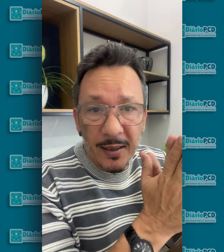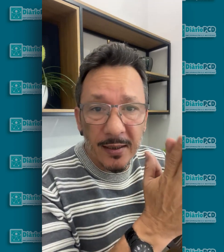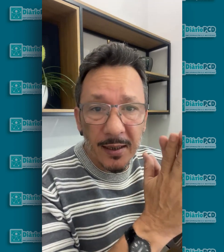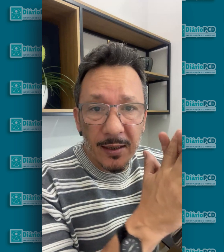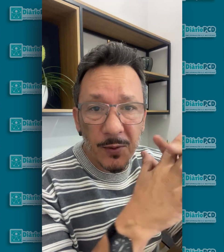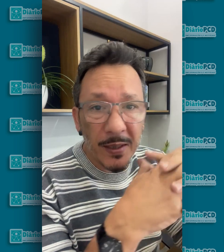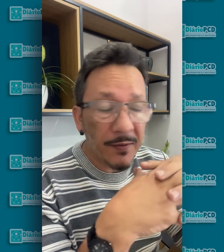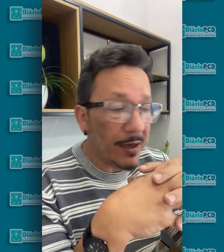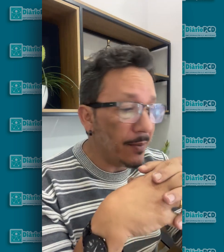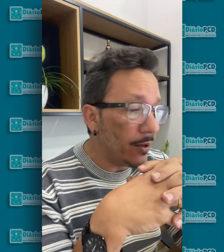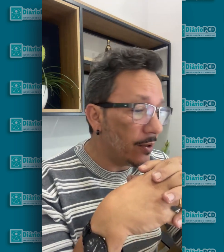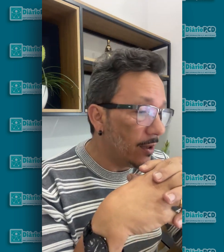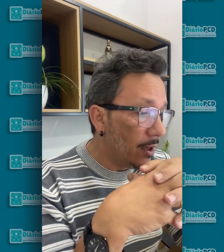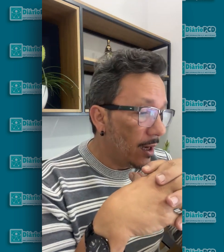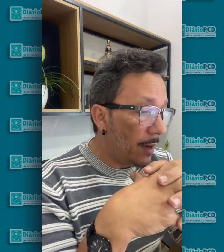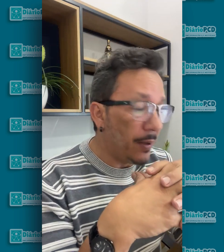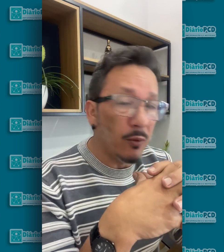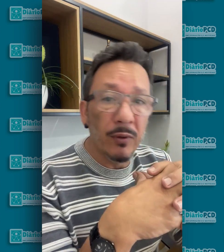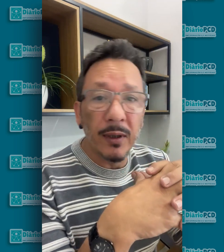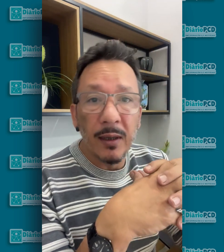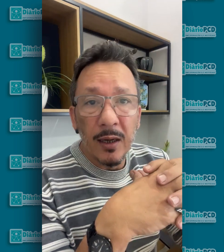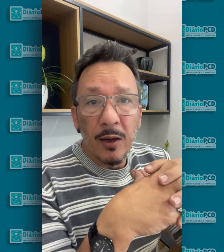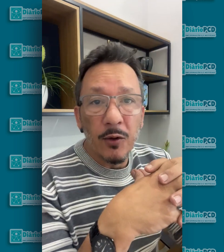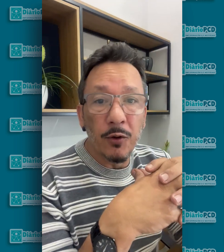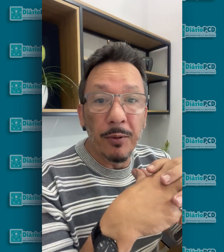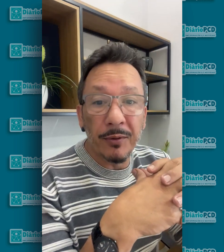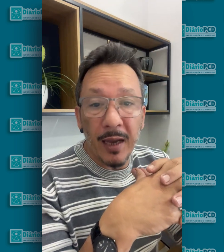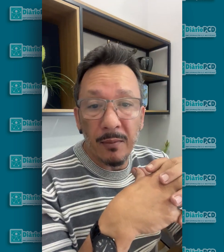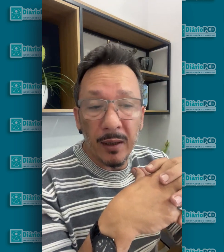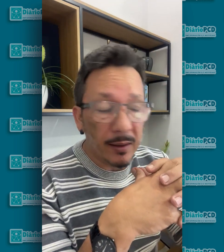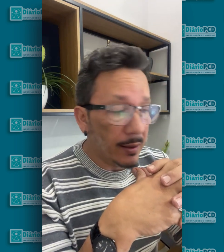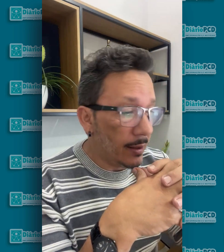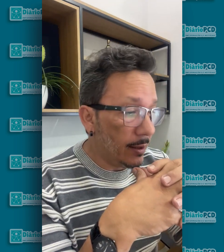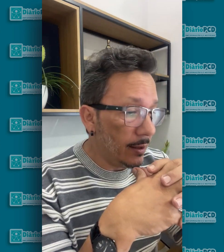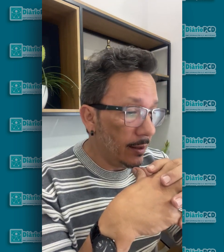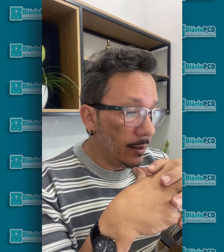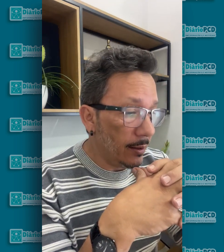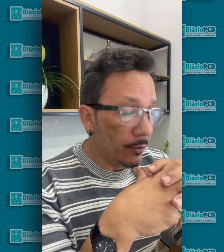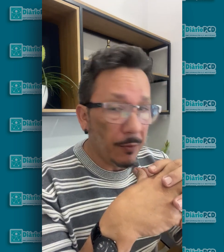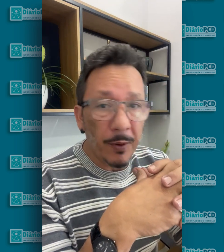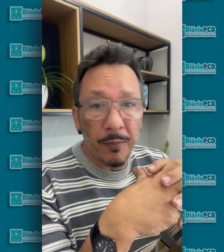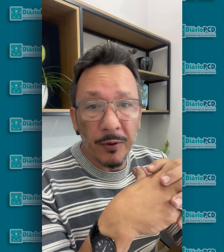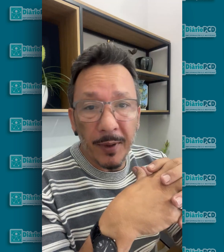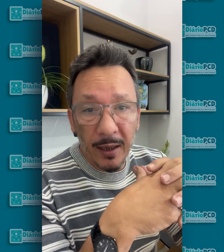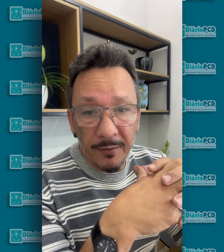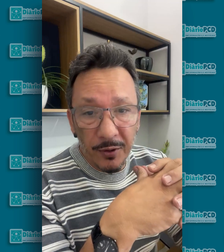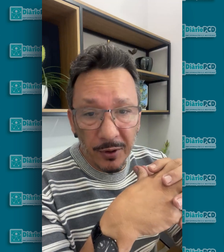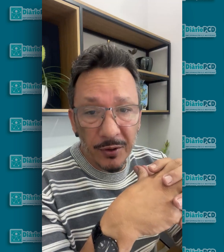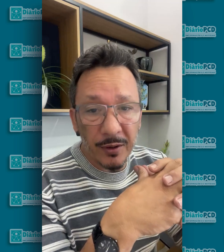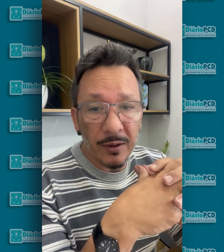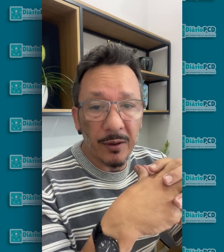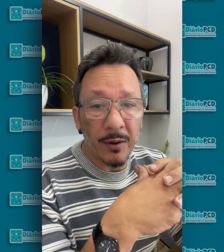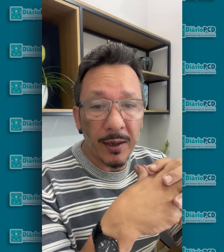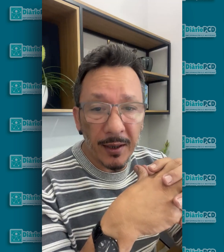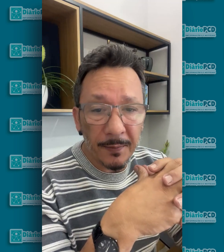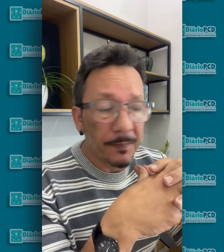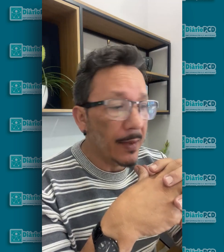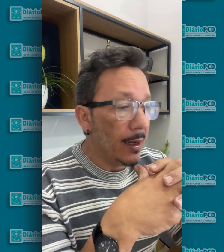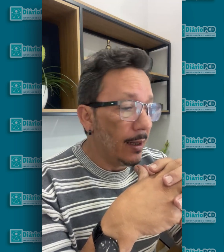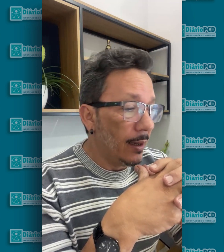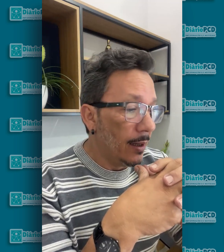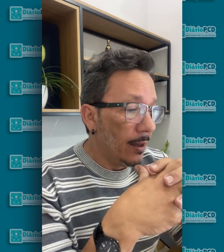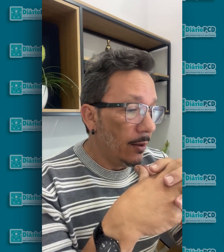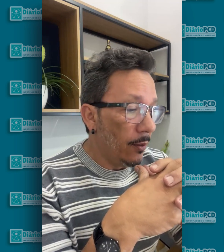Não precisa ser especificamente a pergunta sobre o tema que eu estou propondo para a live de hoje,